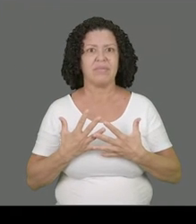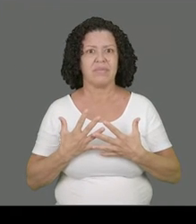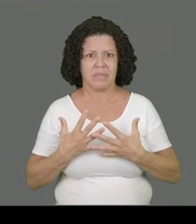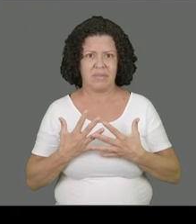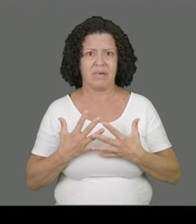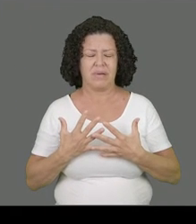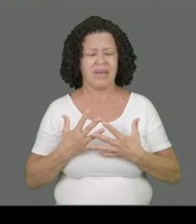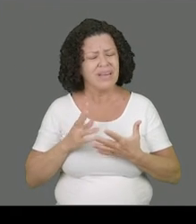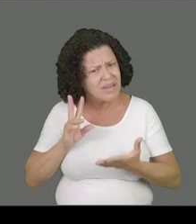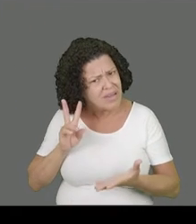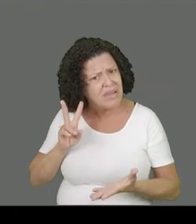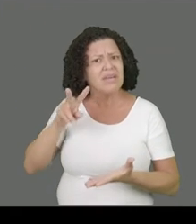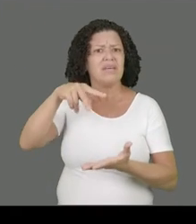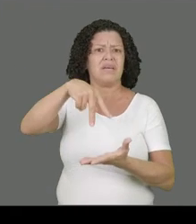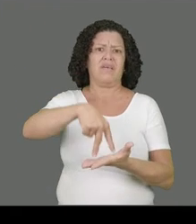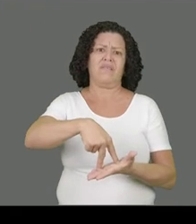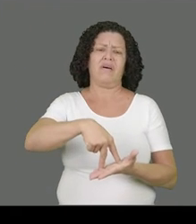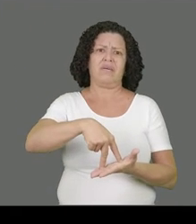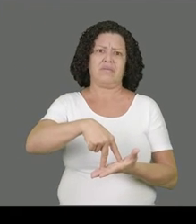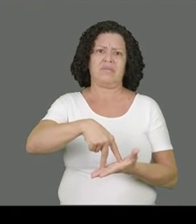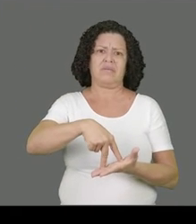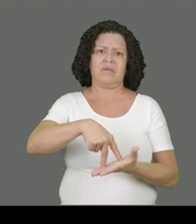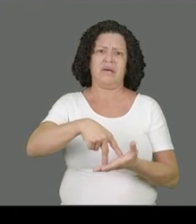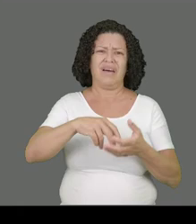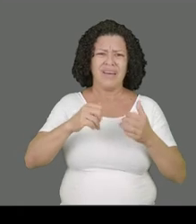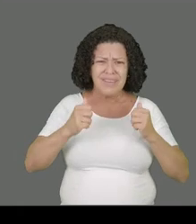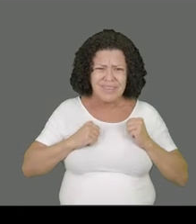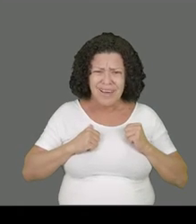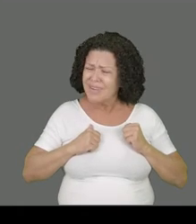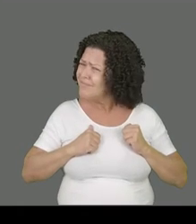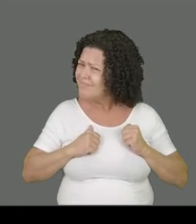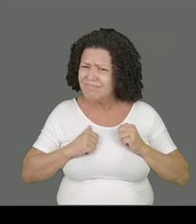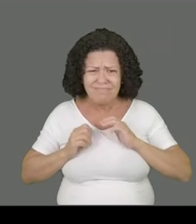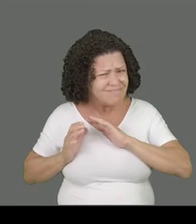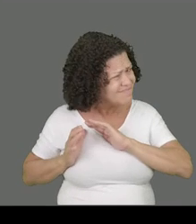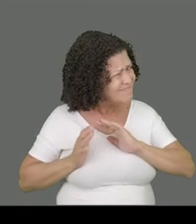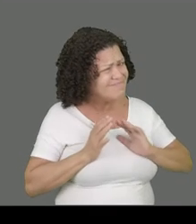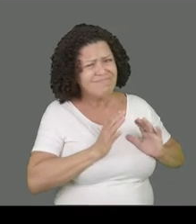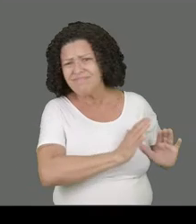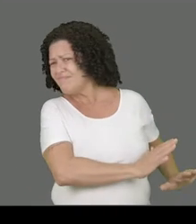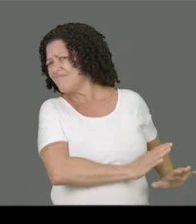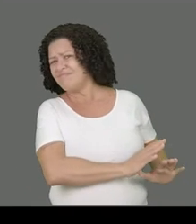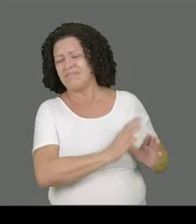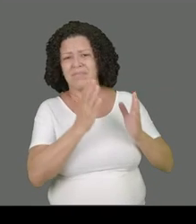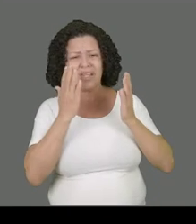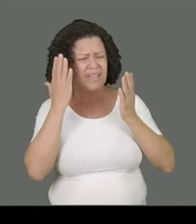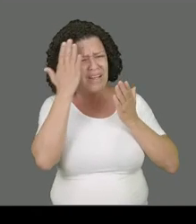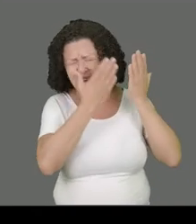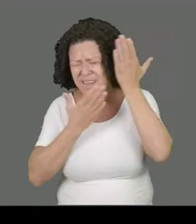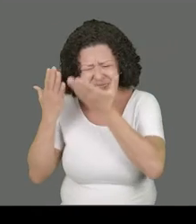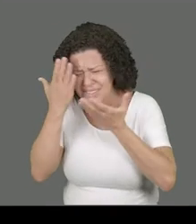mas levanta da onde estiver. Sai da inércia, lava o